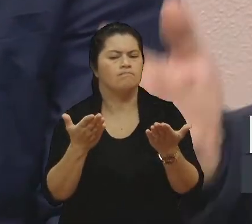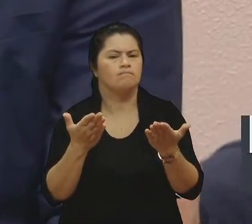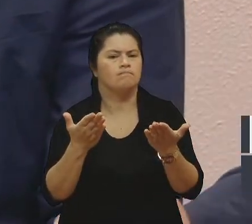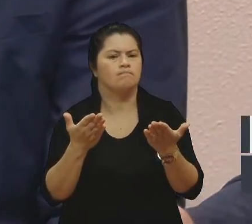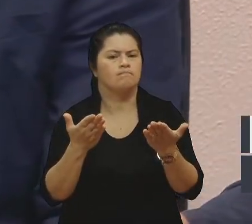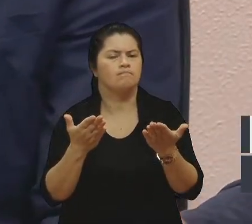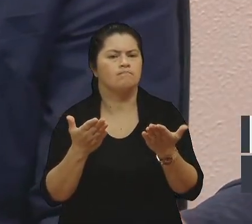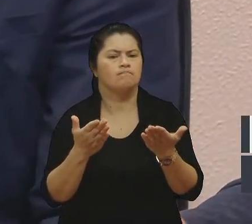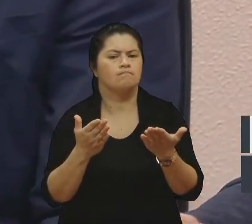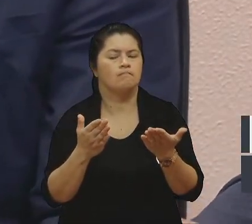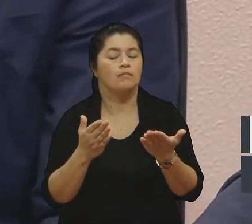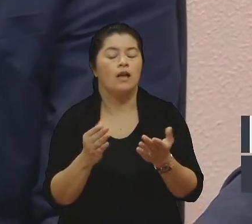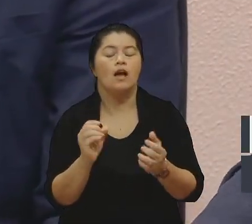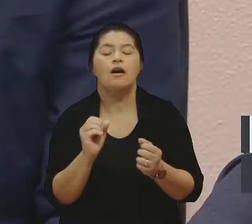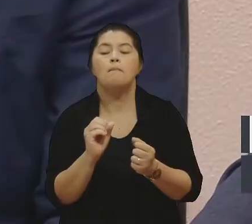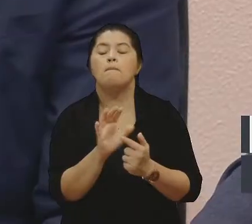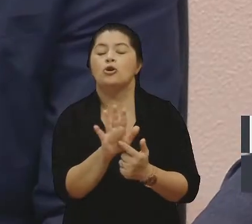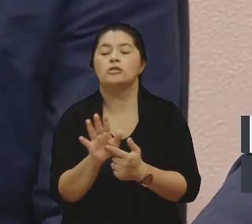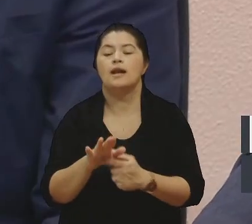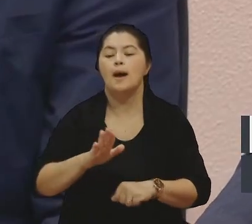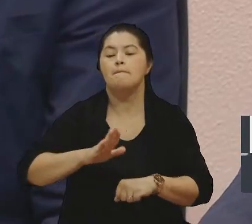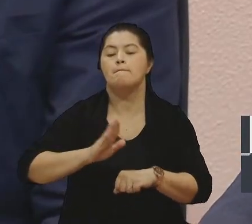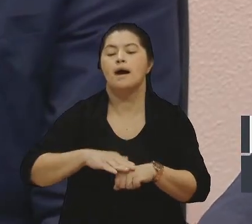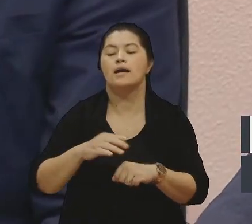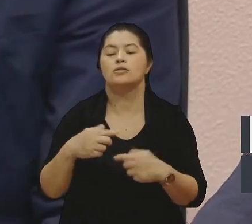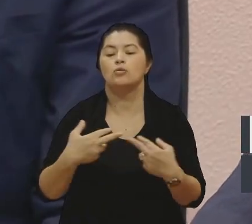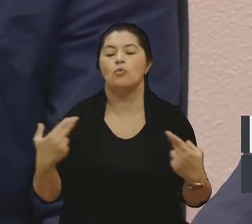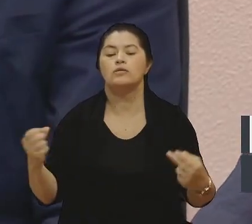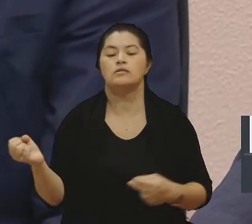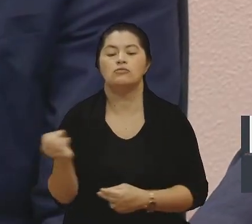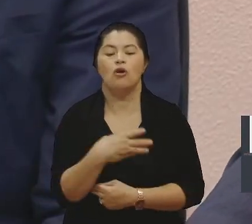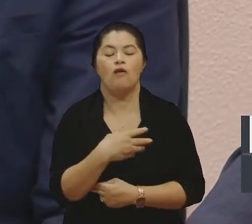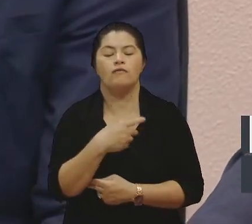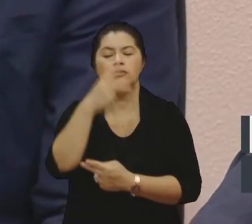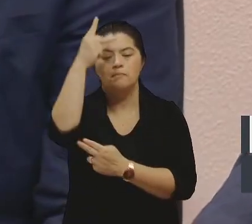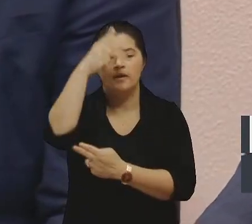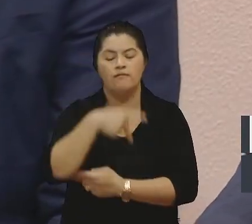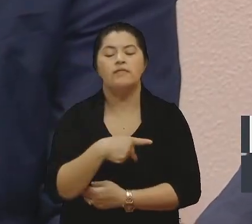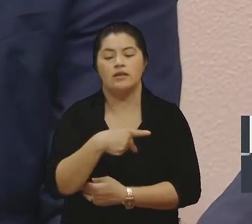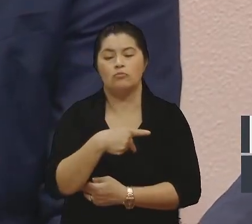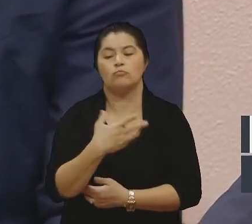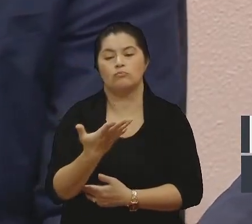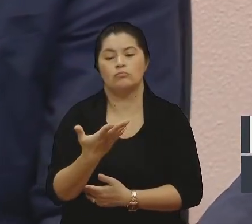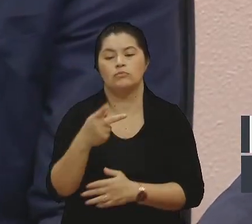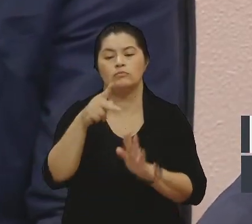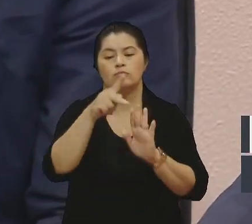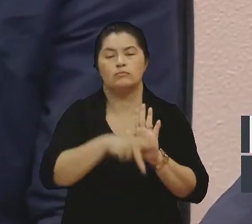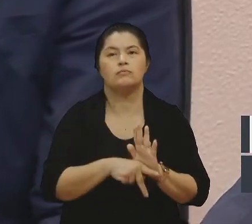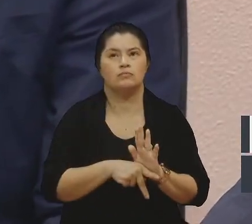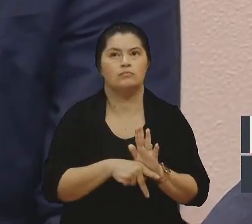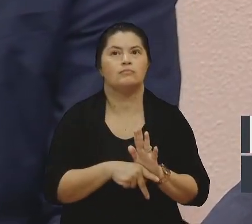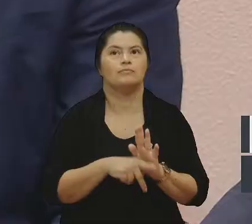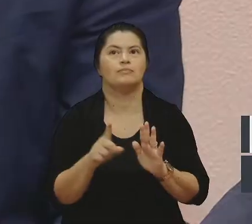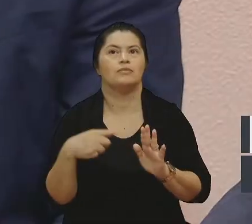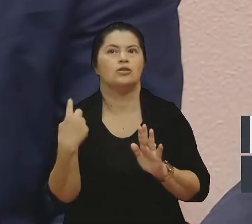ter mais novidades neste perfil, neste método, neste programa novo